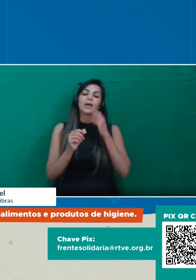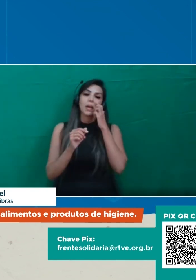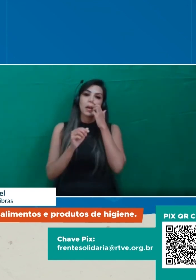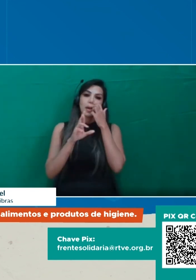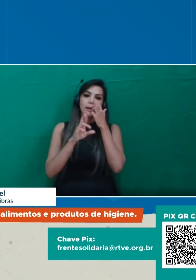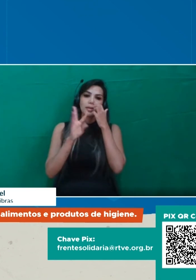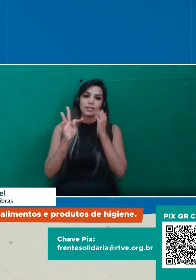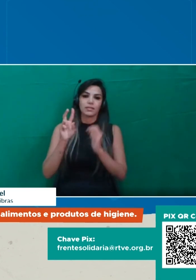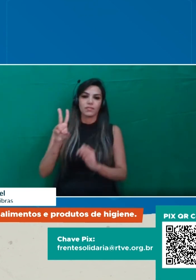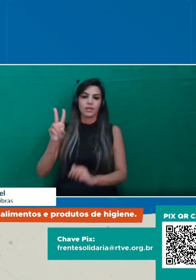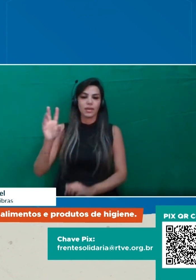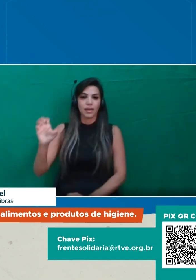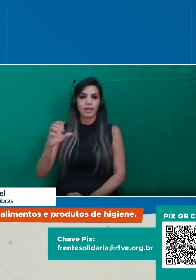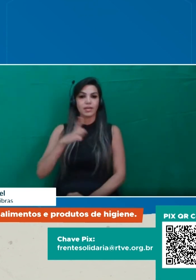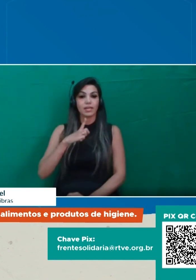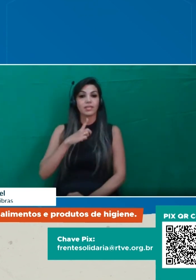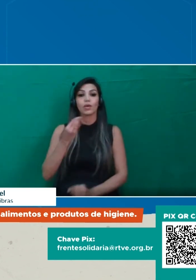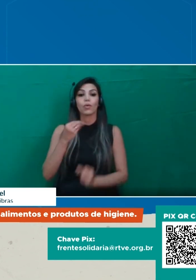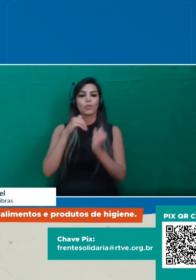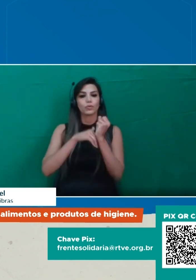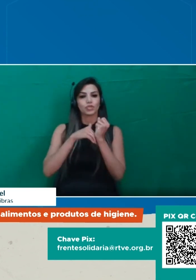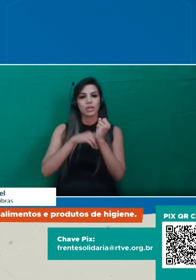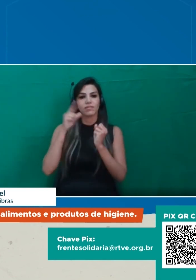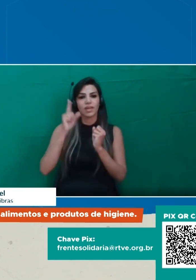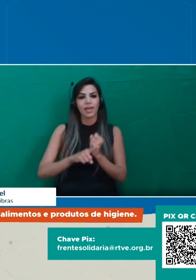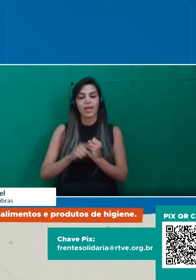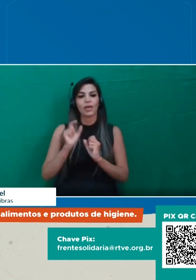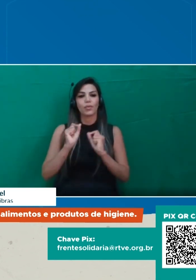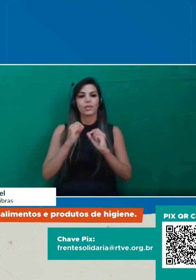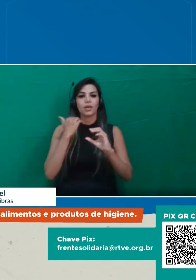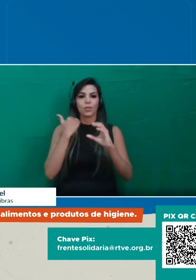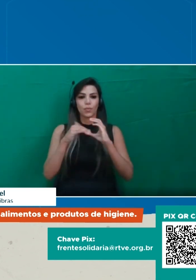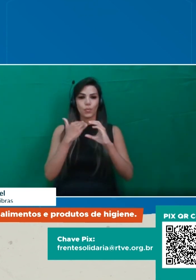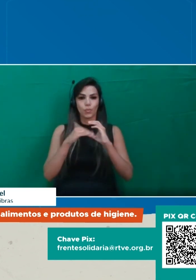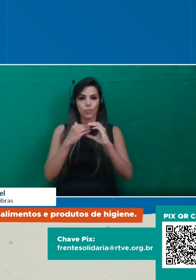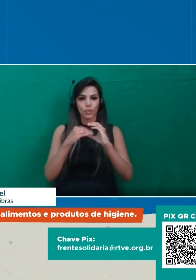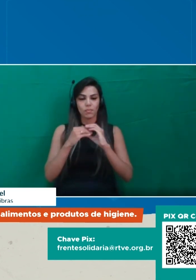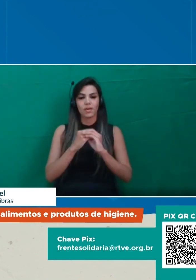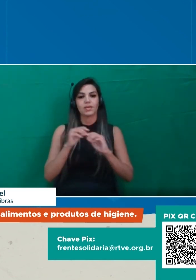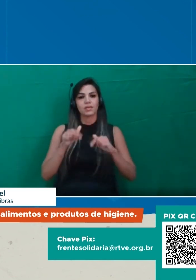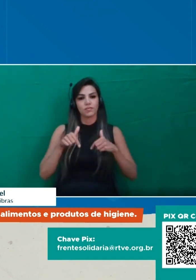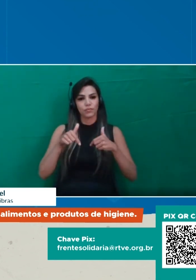chave para fazer esse Pix é o endereço de e-mail,